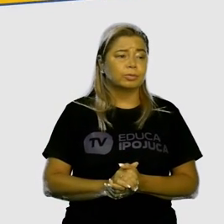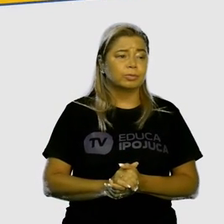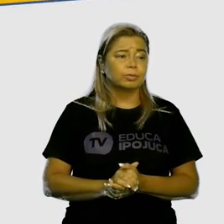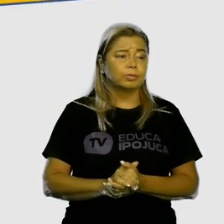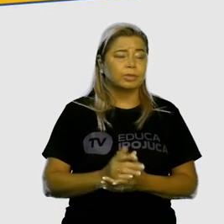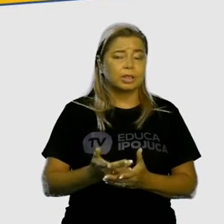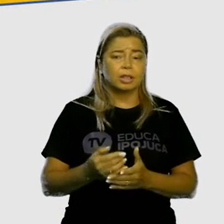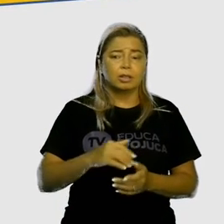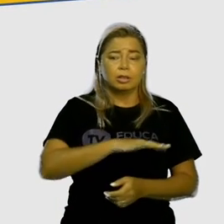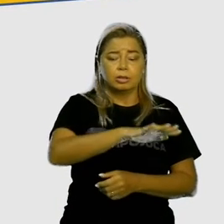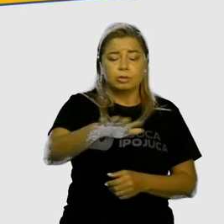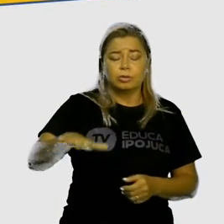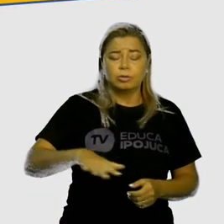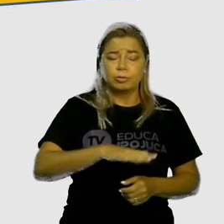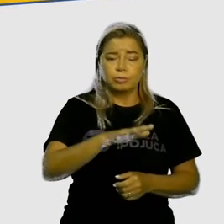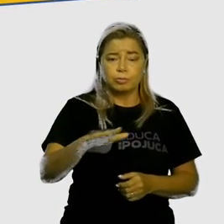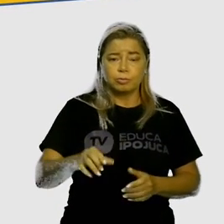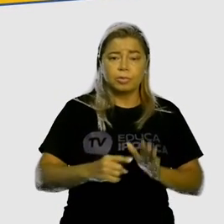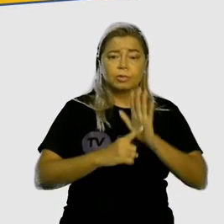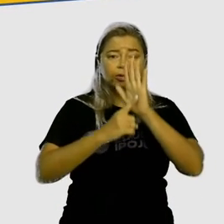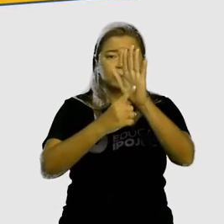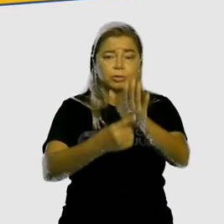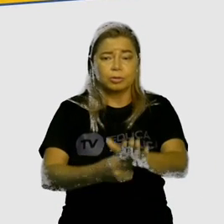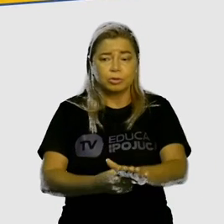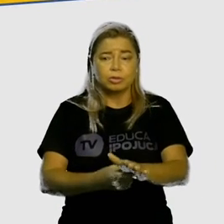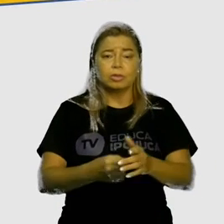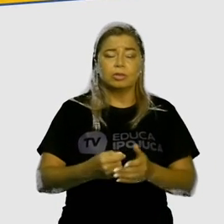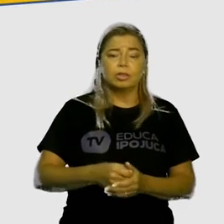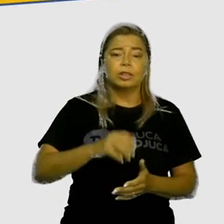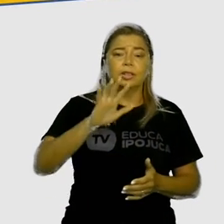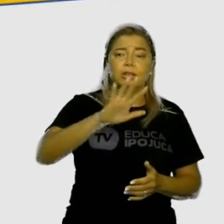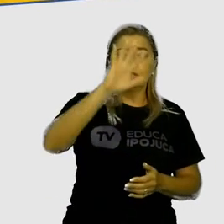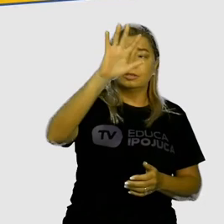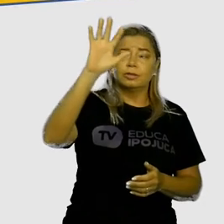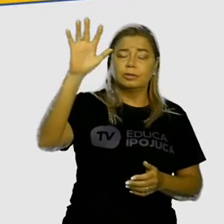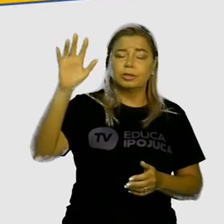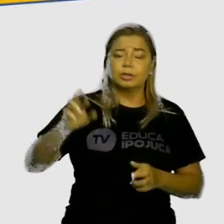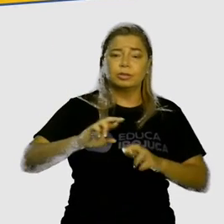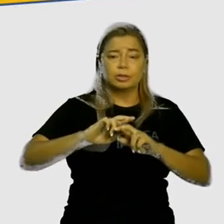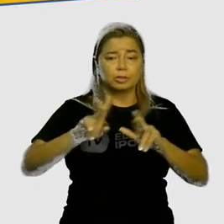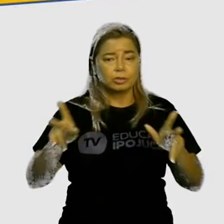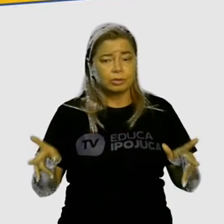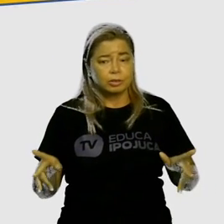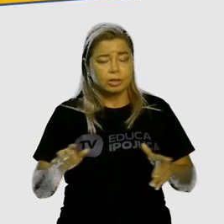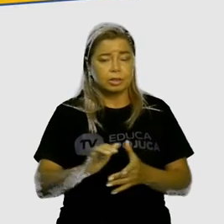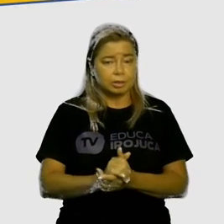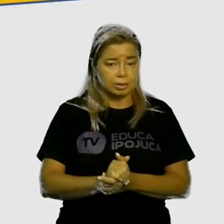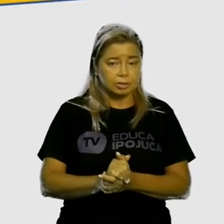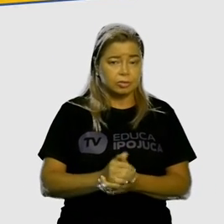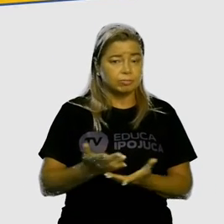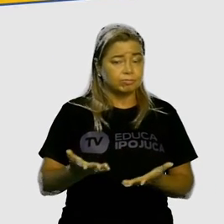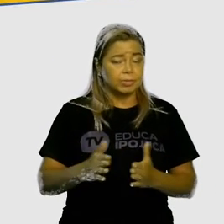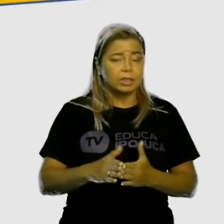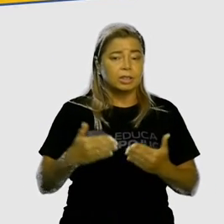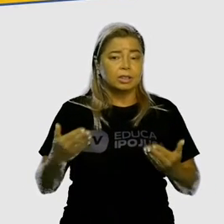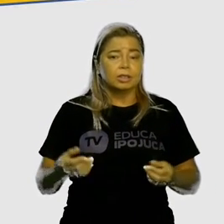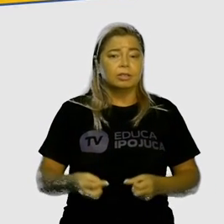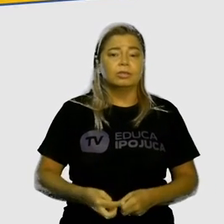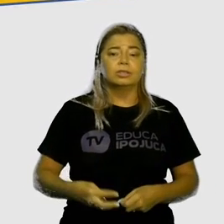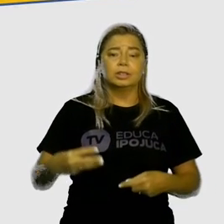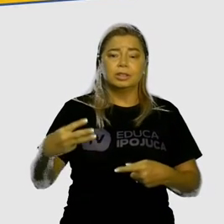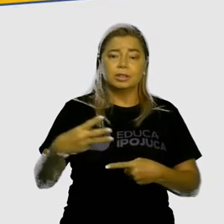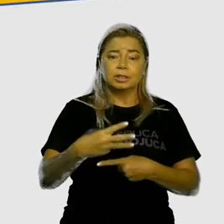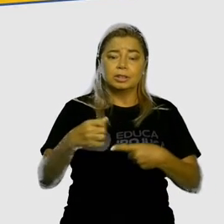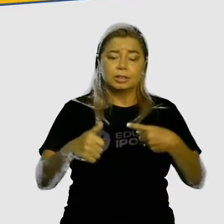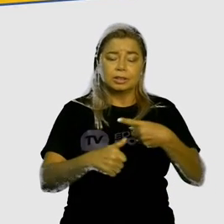espaço amostral de 10 figuras diferentes, né? Se nós temos 3 triângulos no total de 10, a chance de encontrar